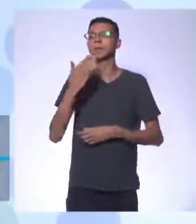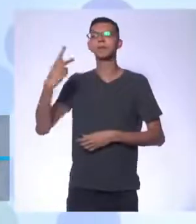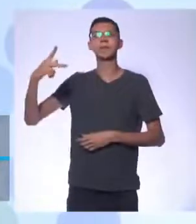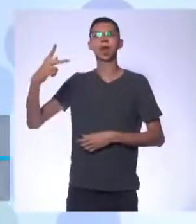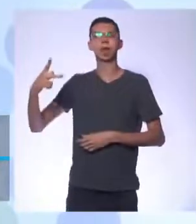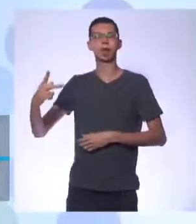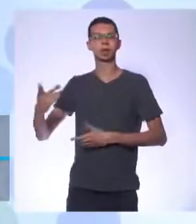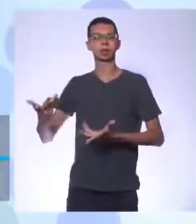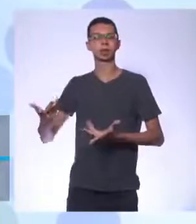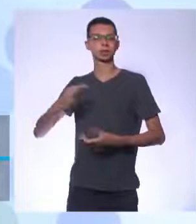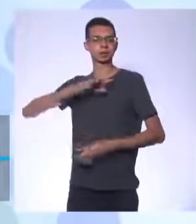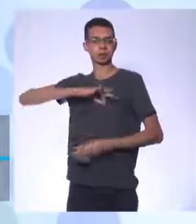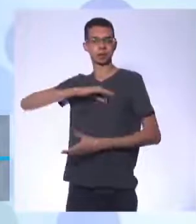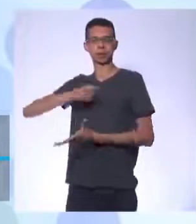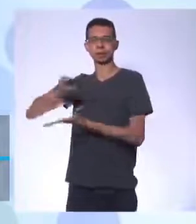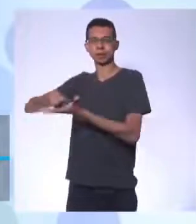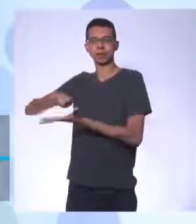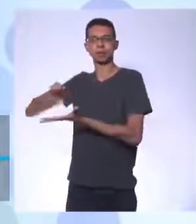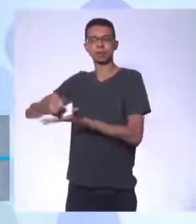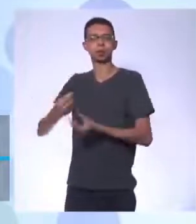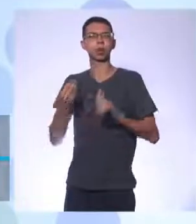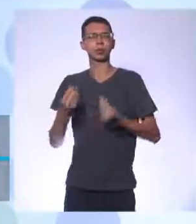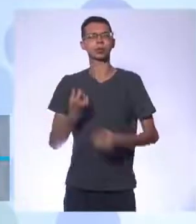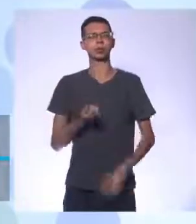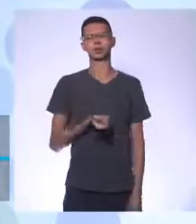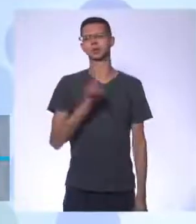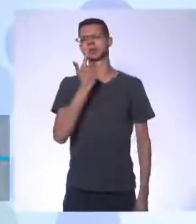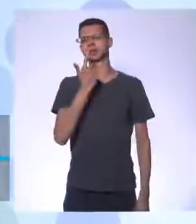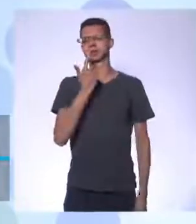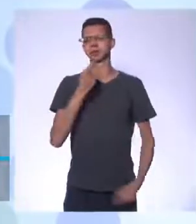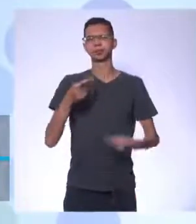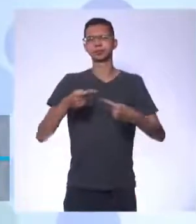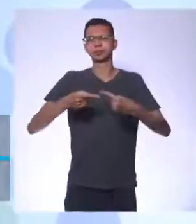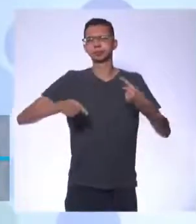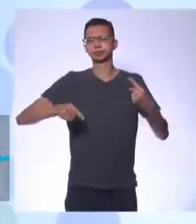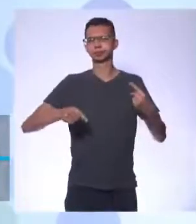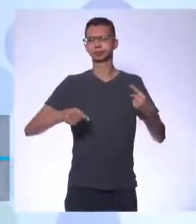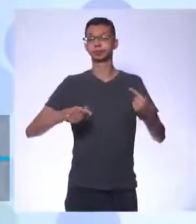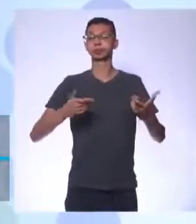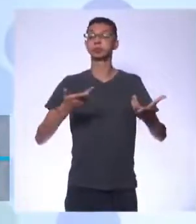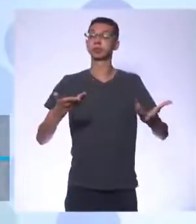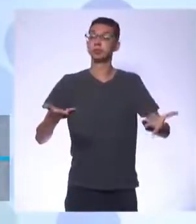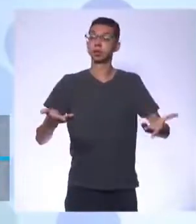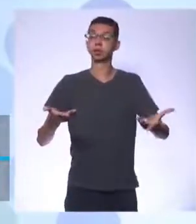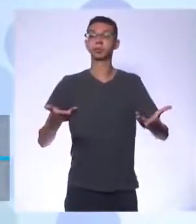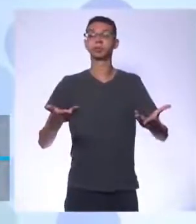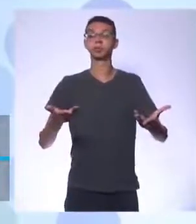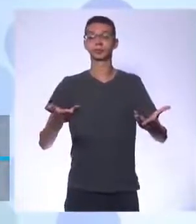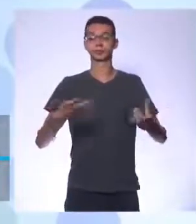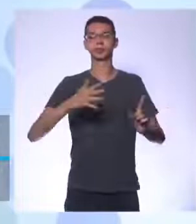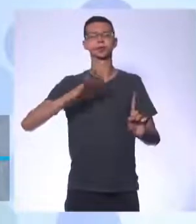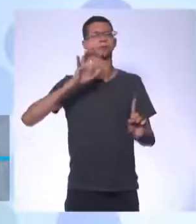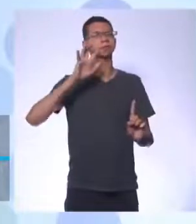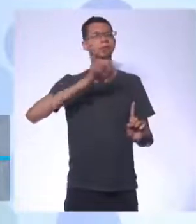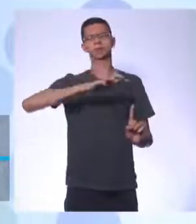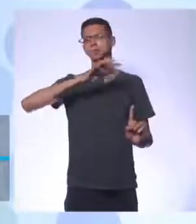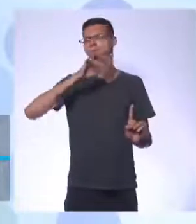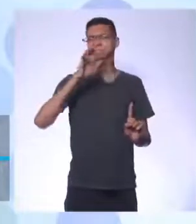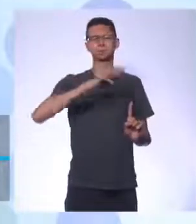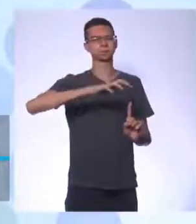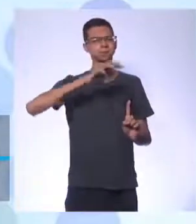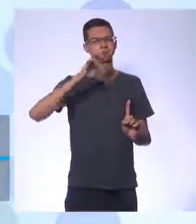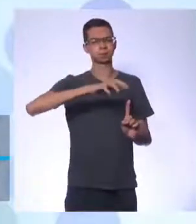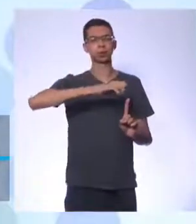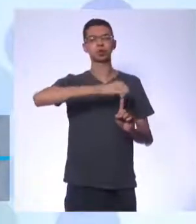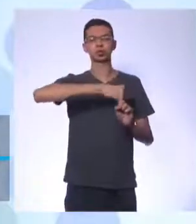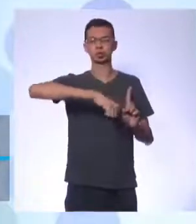livre, assalariada. Cadê? Tá esquisito, né? Tá incoerente. Então, tudo isso só vai contribuir para a pressão dentro da sociedade